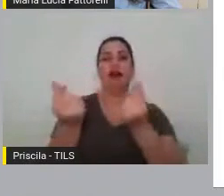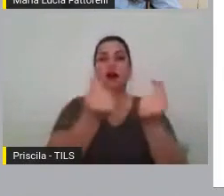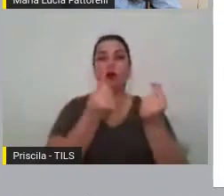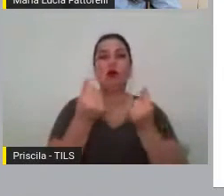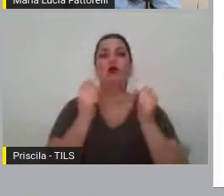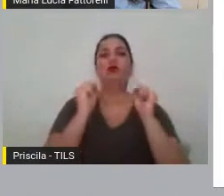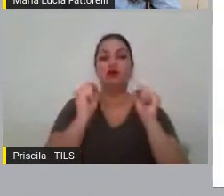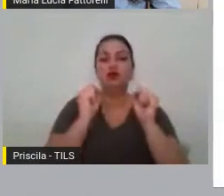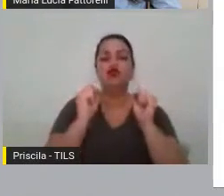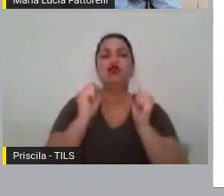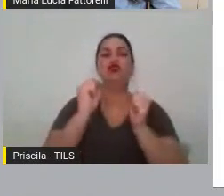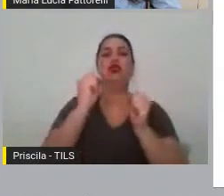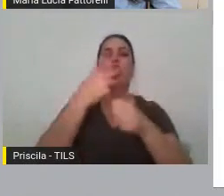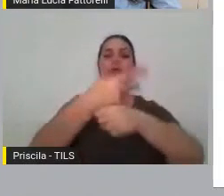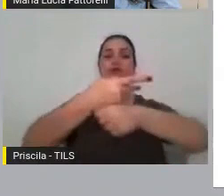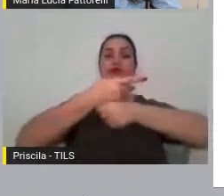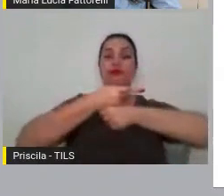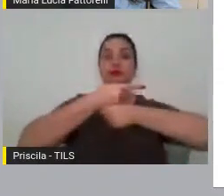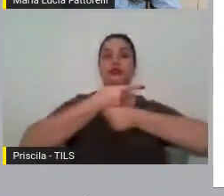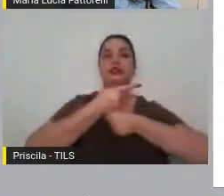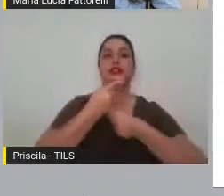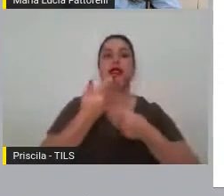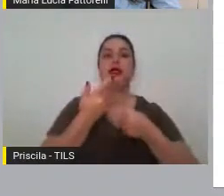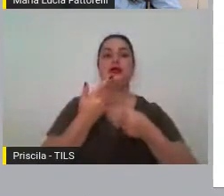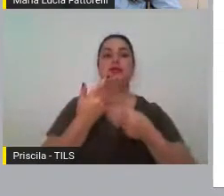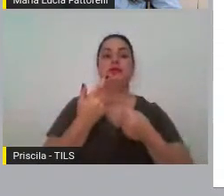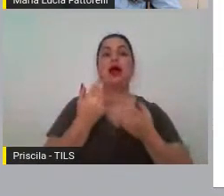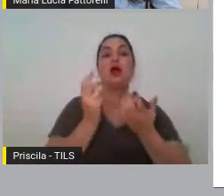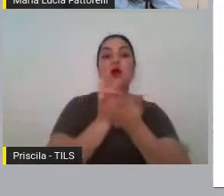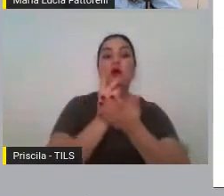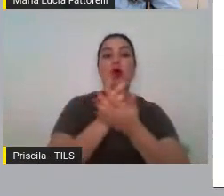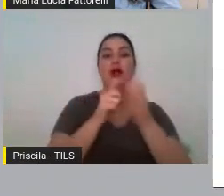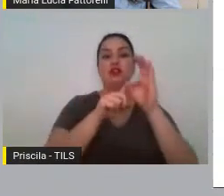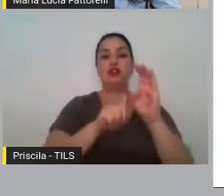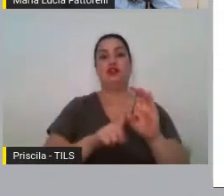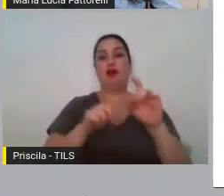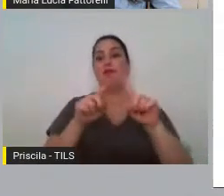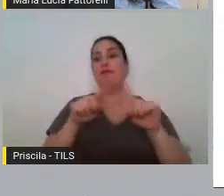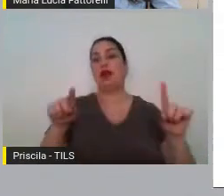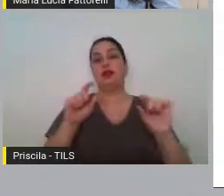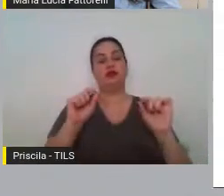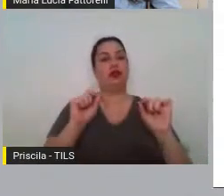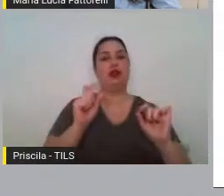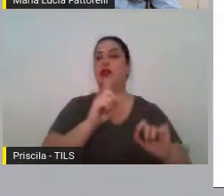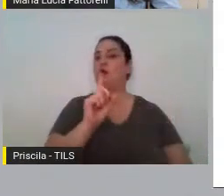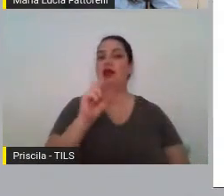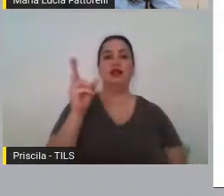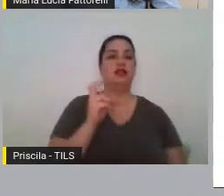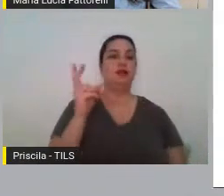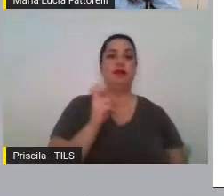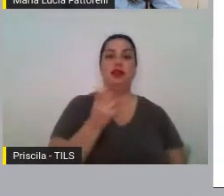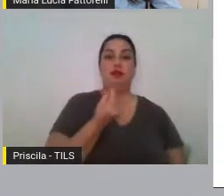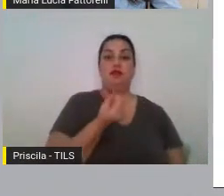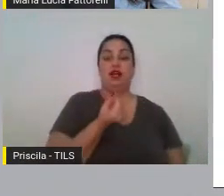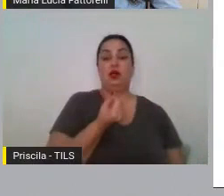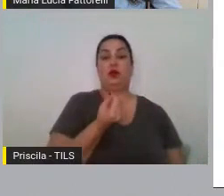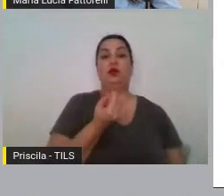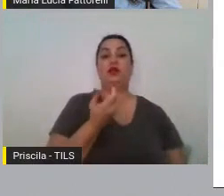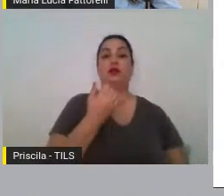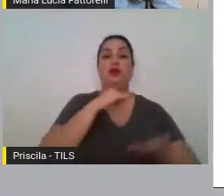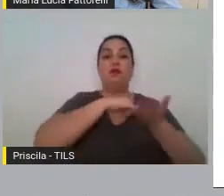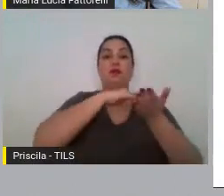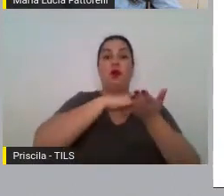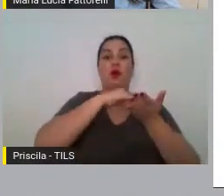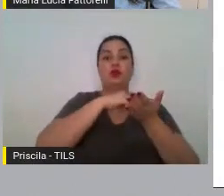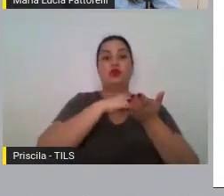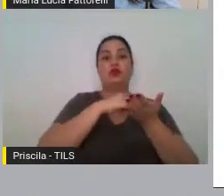negava as dívidas, ele também acabava não recebendo o imposto devido. E aqui tem uma coisa muito interessante, que é o